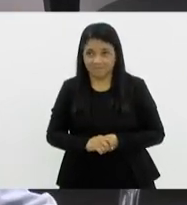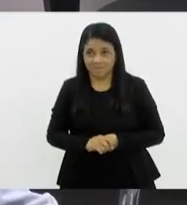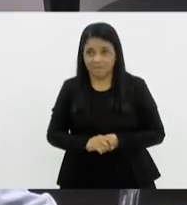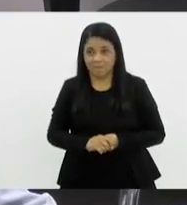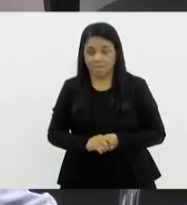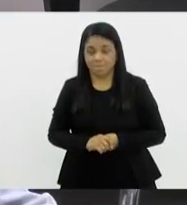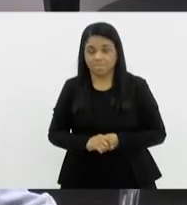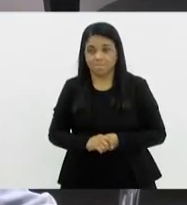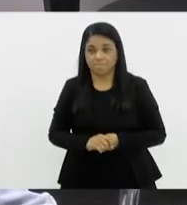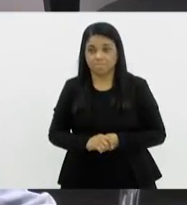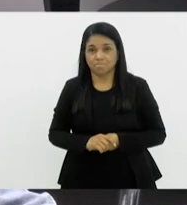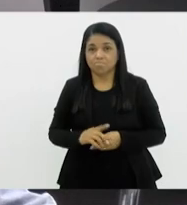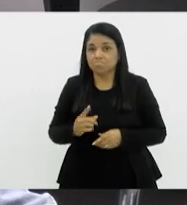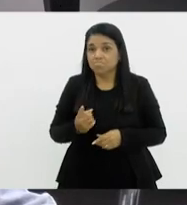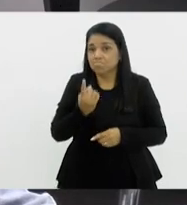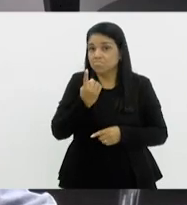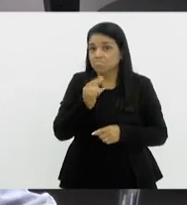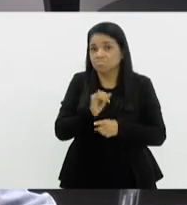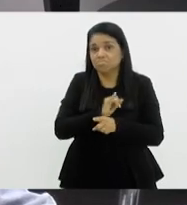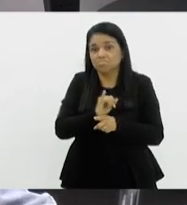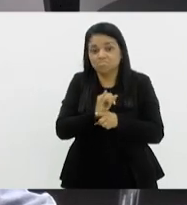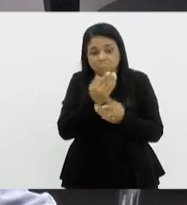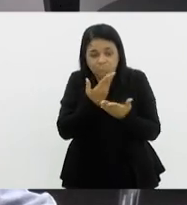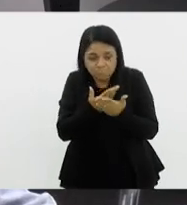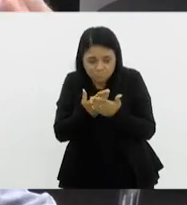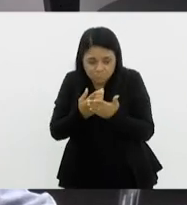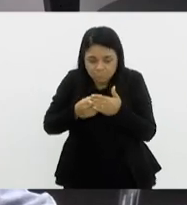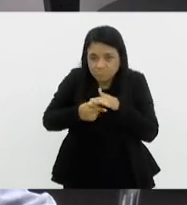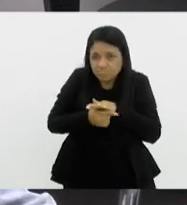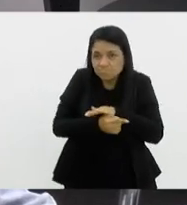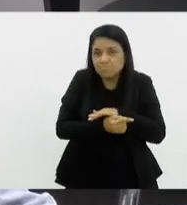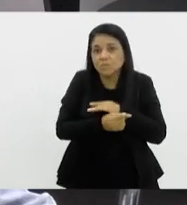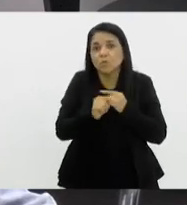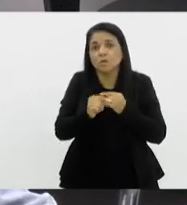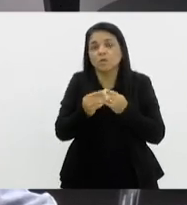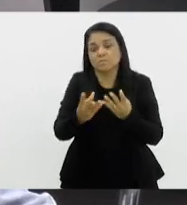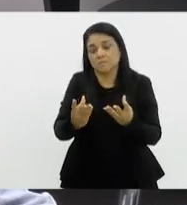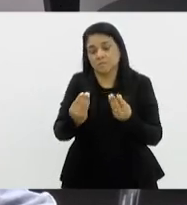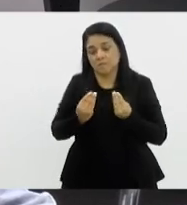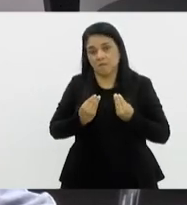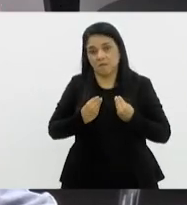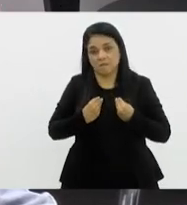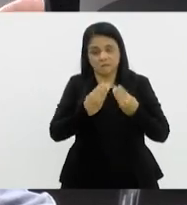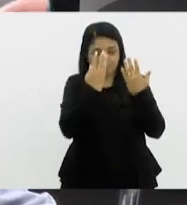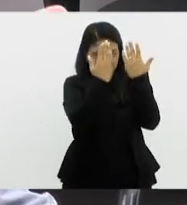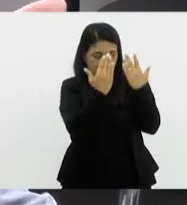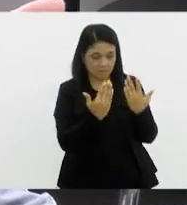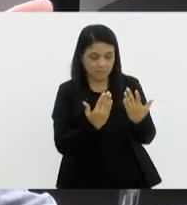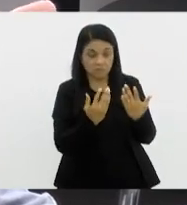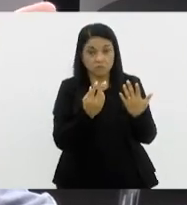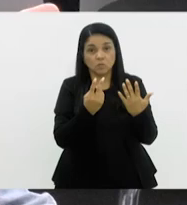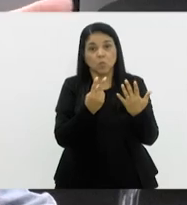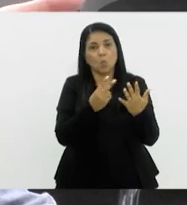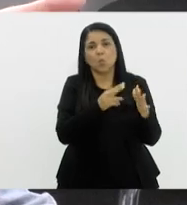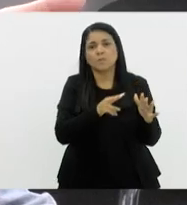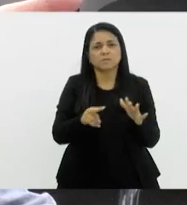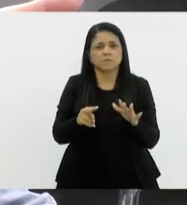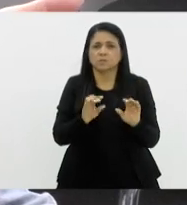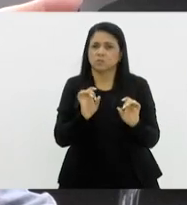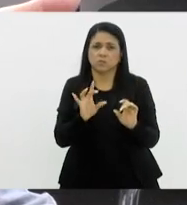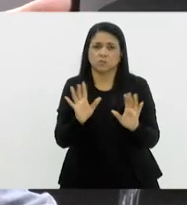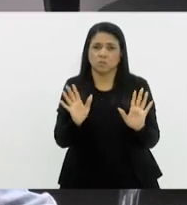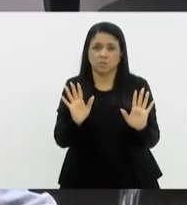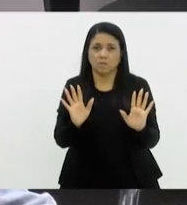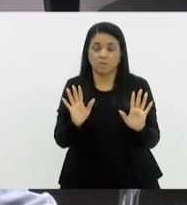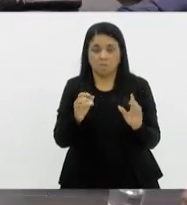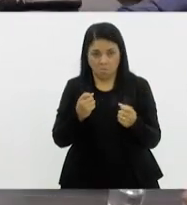E a única alternativa para me aprofundar esses estudos era se Vossa Excelência me desse vista por uma sessão. Não, estou sem problema. Mas eu posso fazer